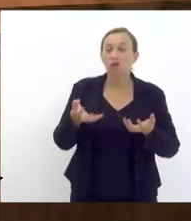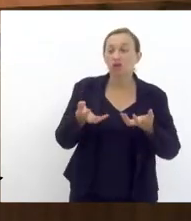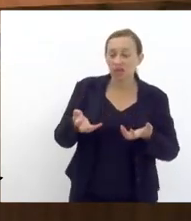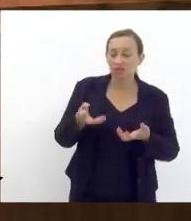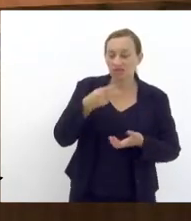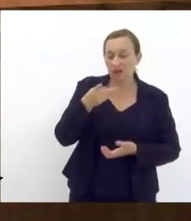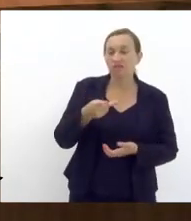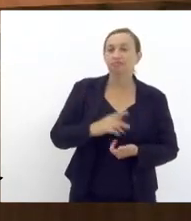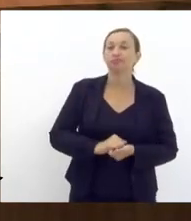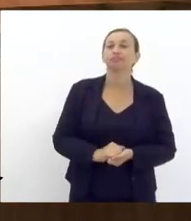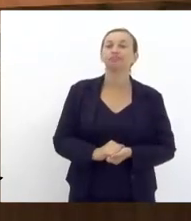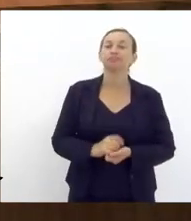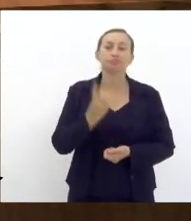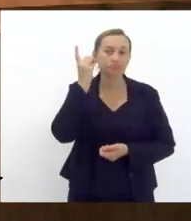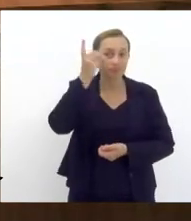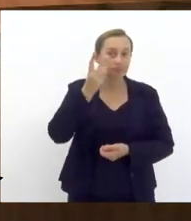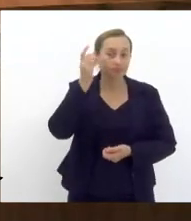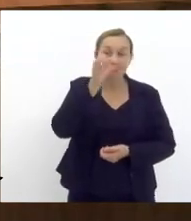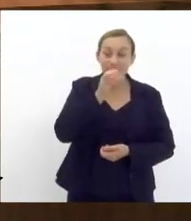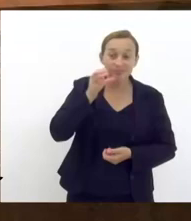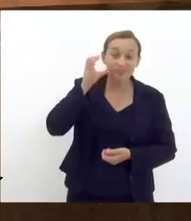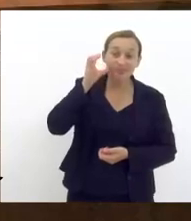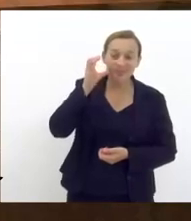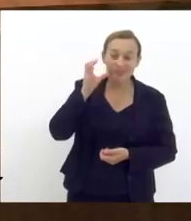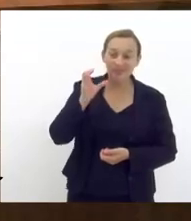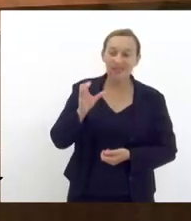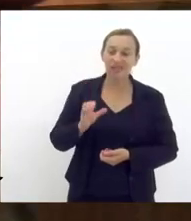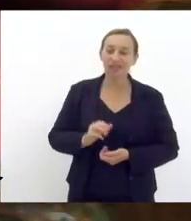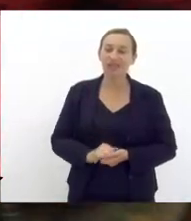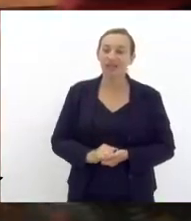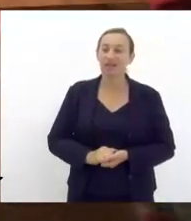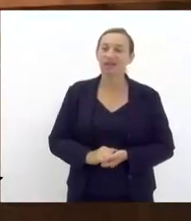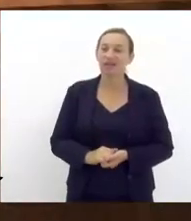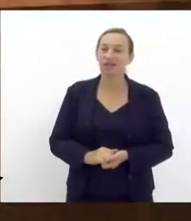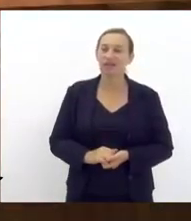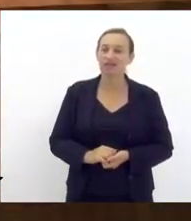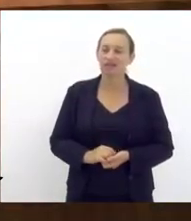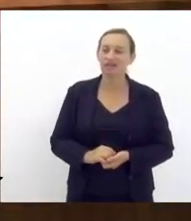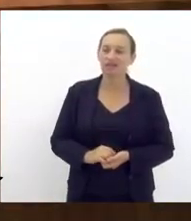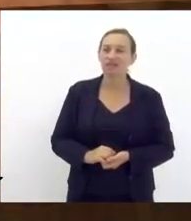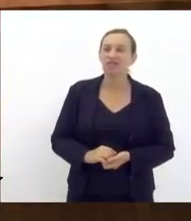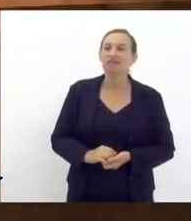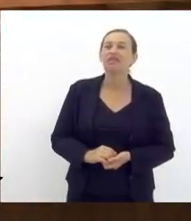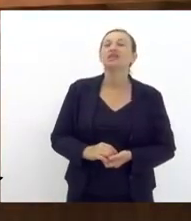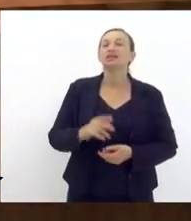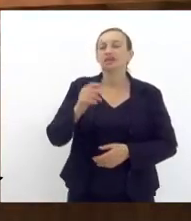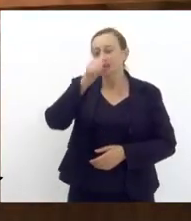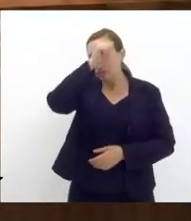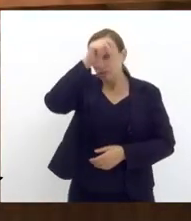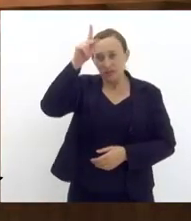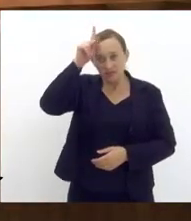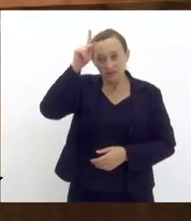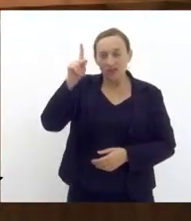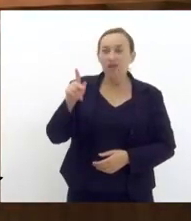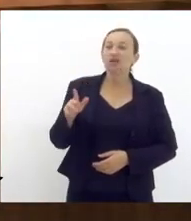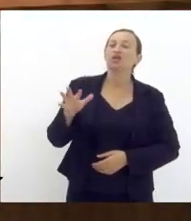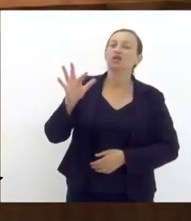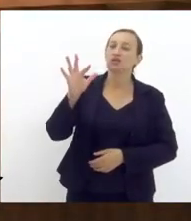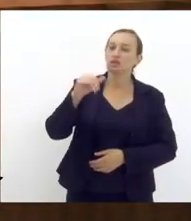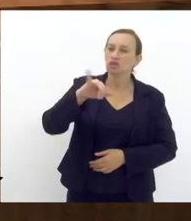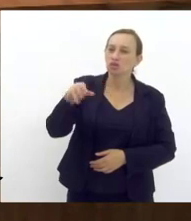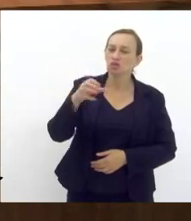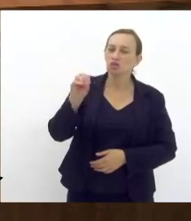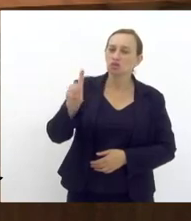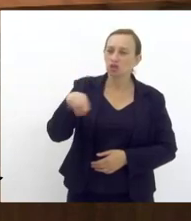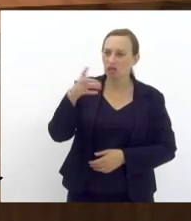dizer a deputada Célia Jordão já foi já tomou iniciativa nessa questão prefeito Fernando Jordão também já se tornou